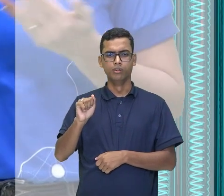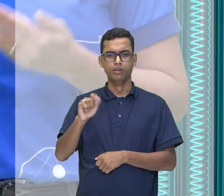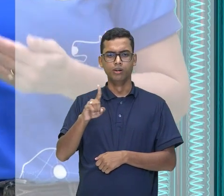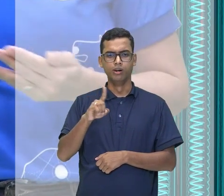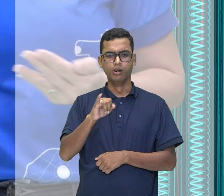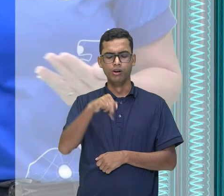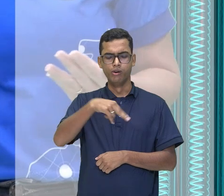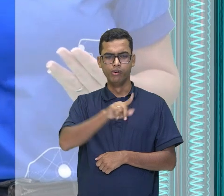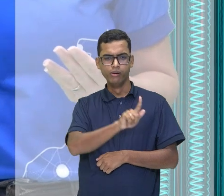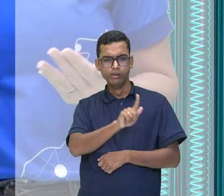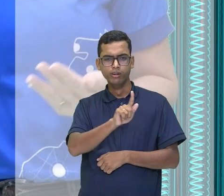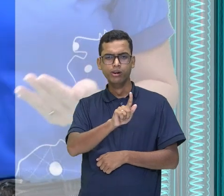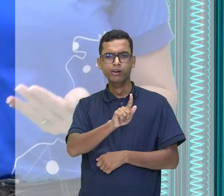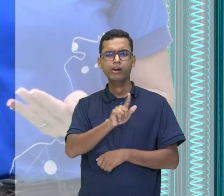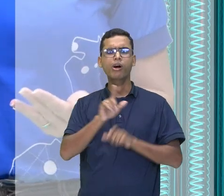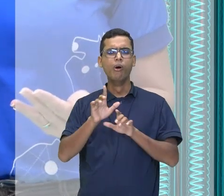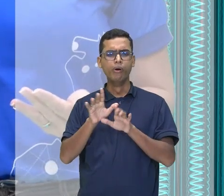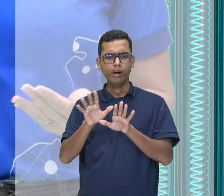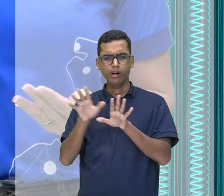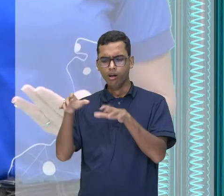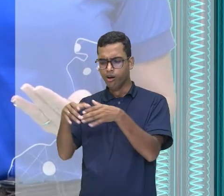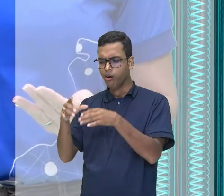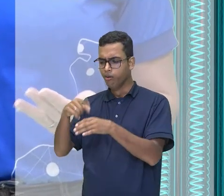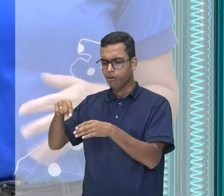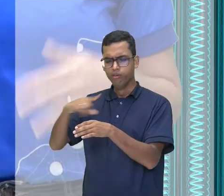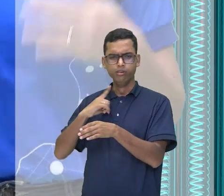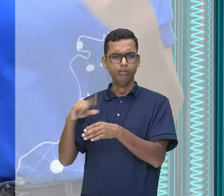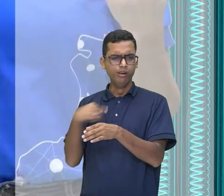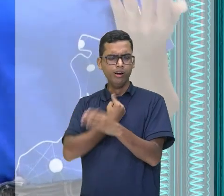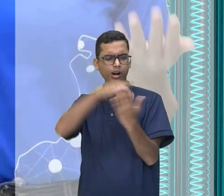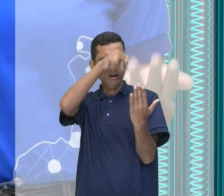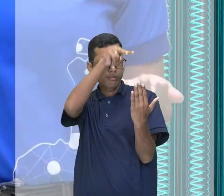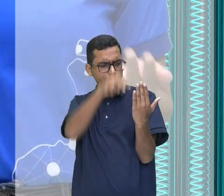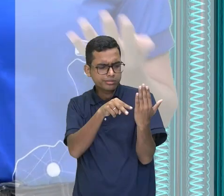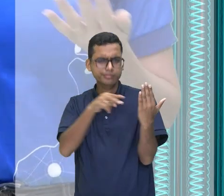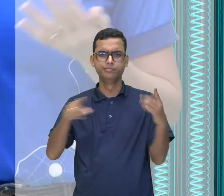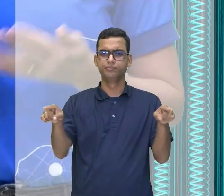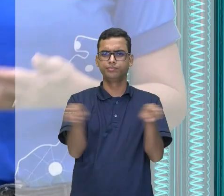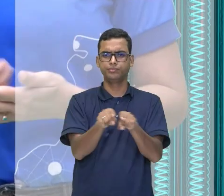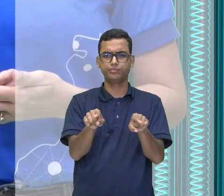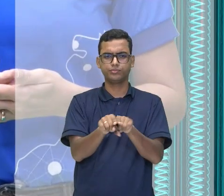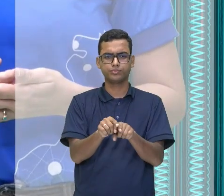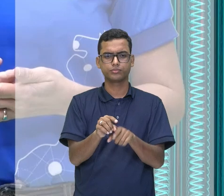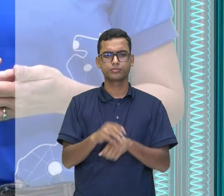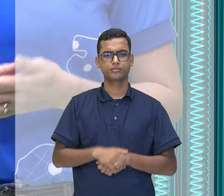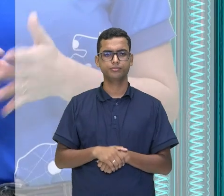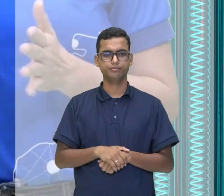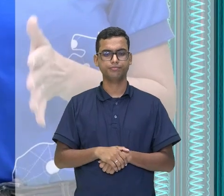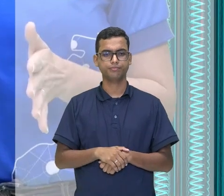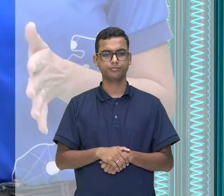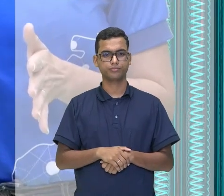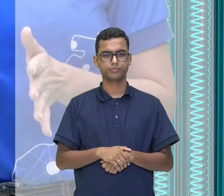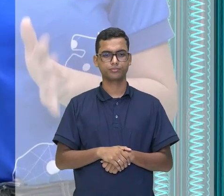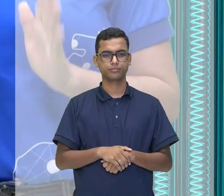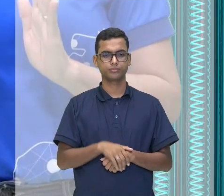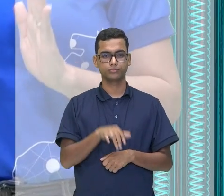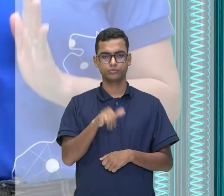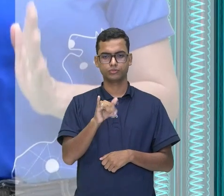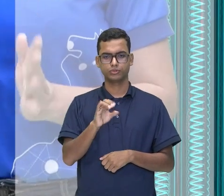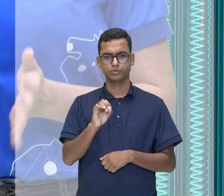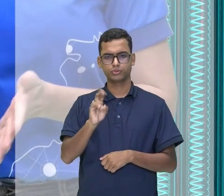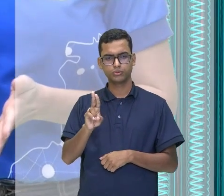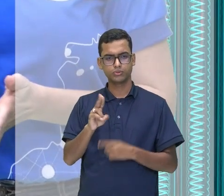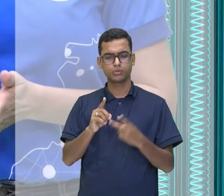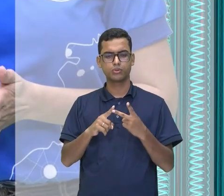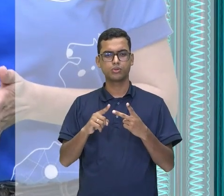nós estávamos lendo. They were reading, eles estavam lendo, certo? Então,